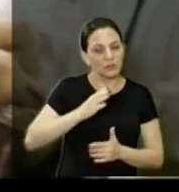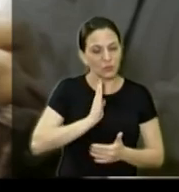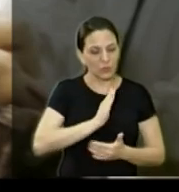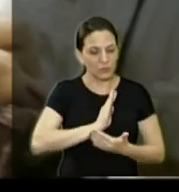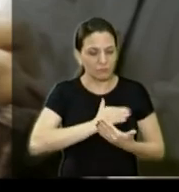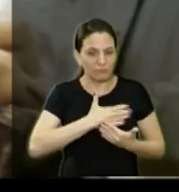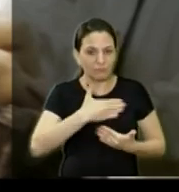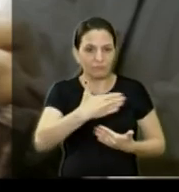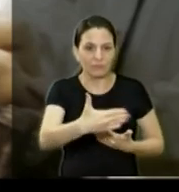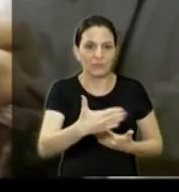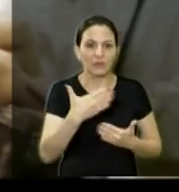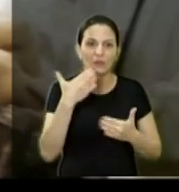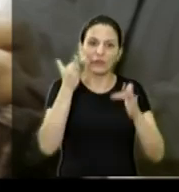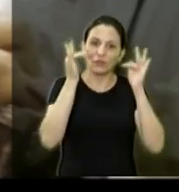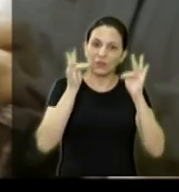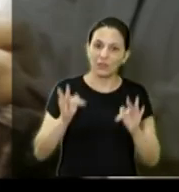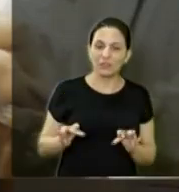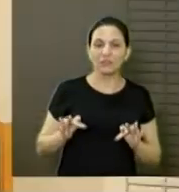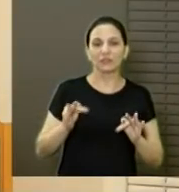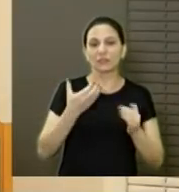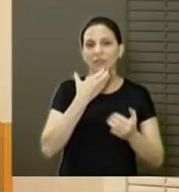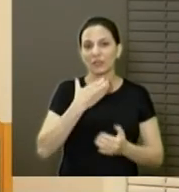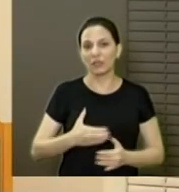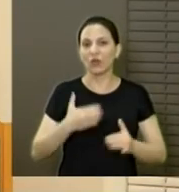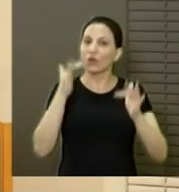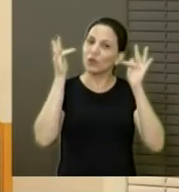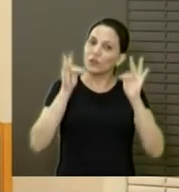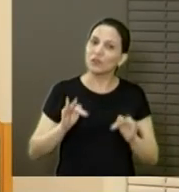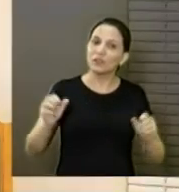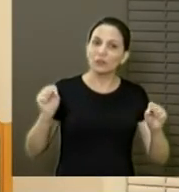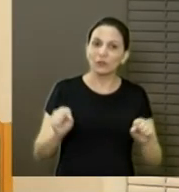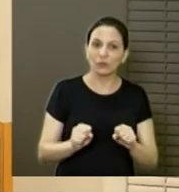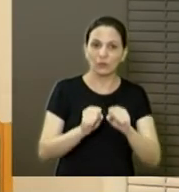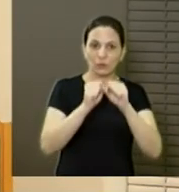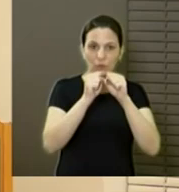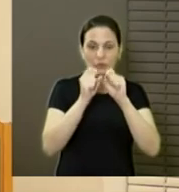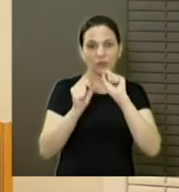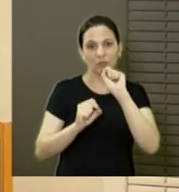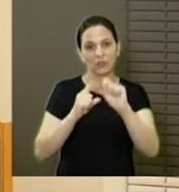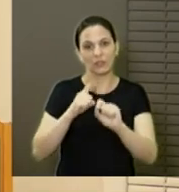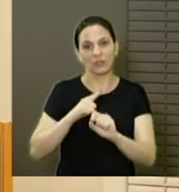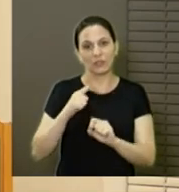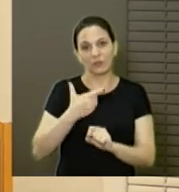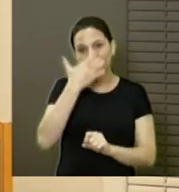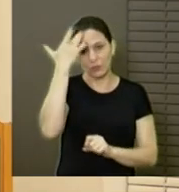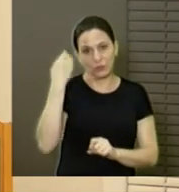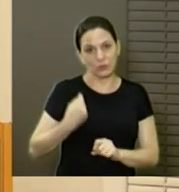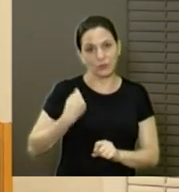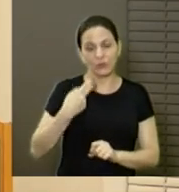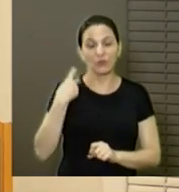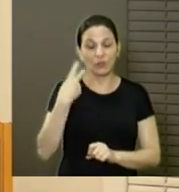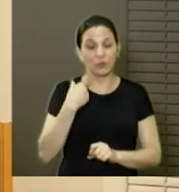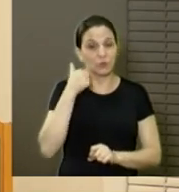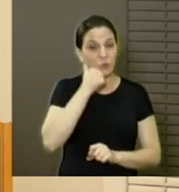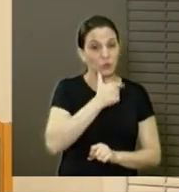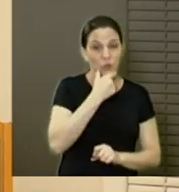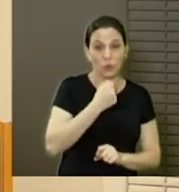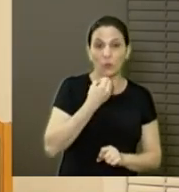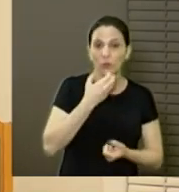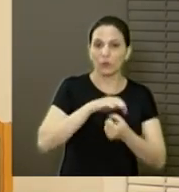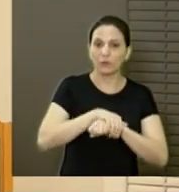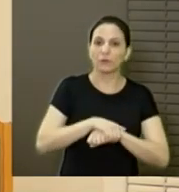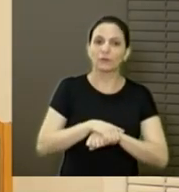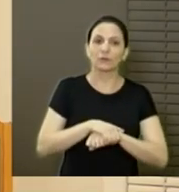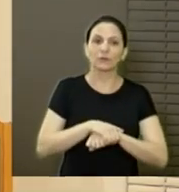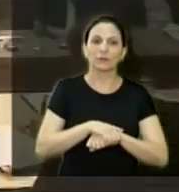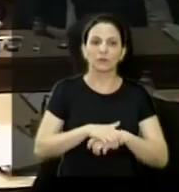dia. Feliz Natal, feliz Ano Novo a todos os vereadores, vereadoras e todos os presentes. Muito obrigado, boa noite.